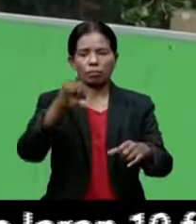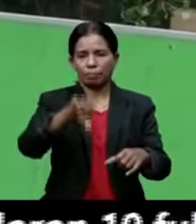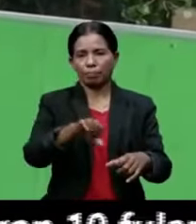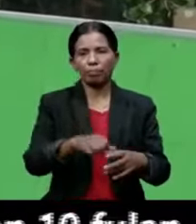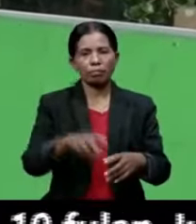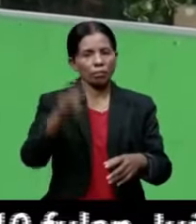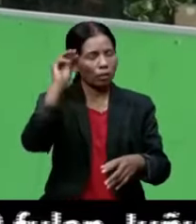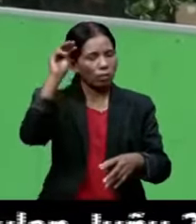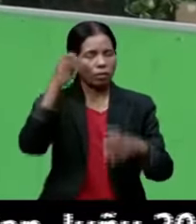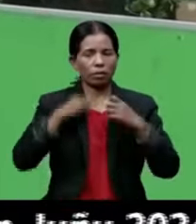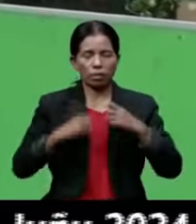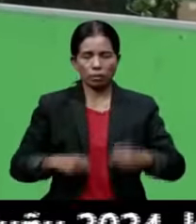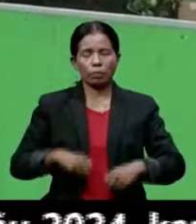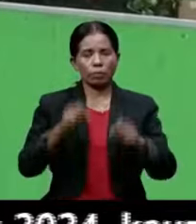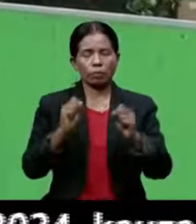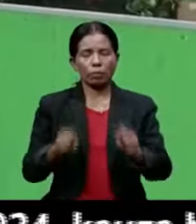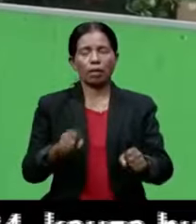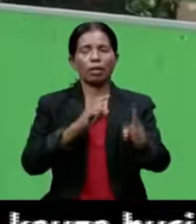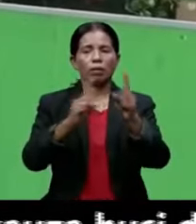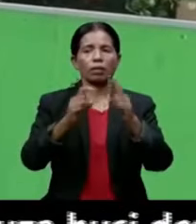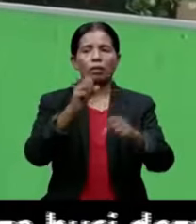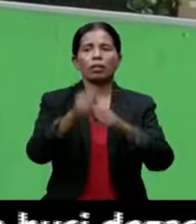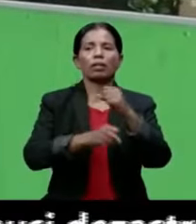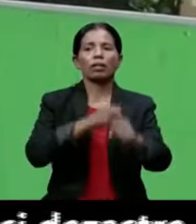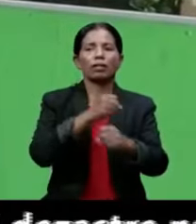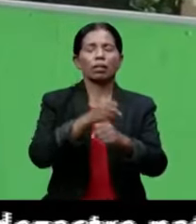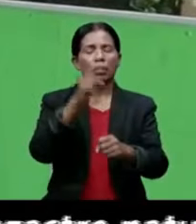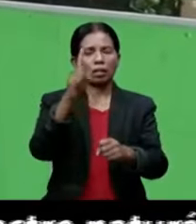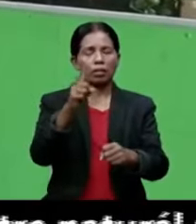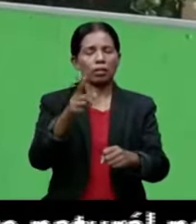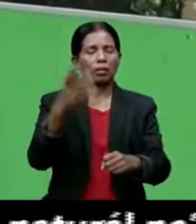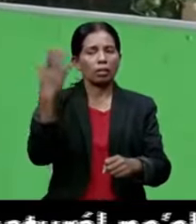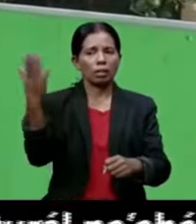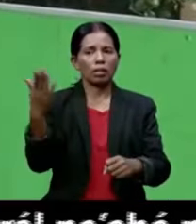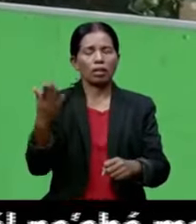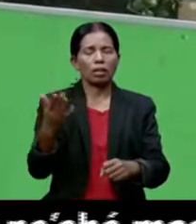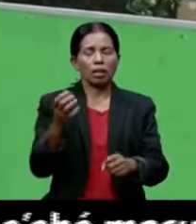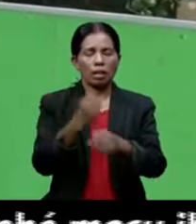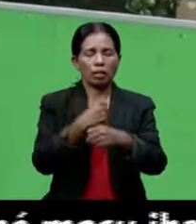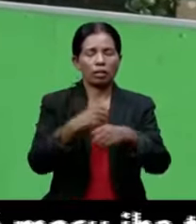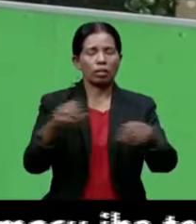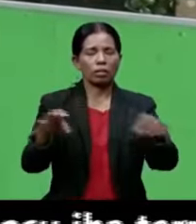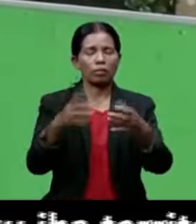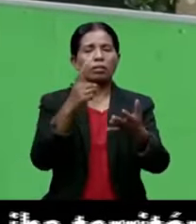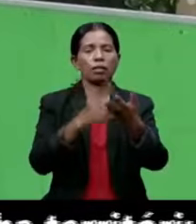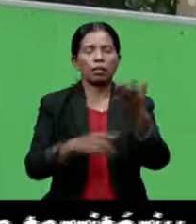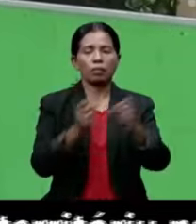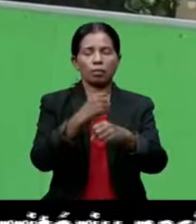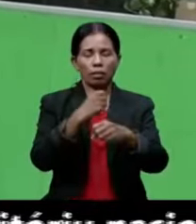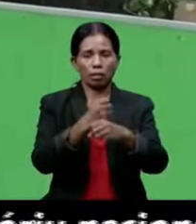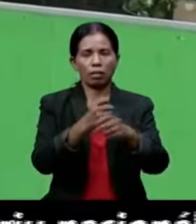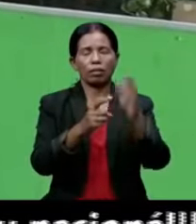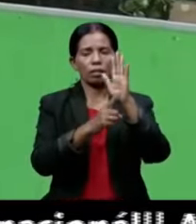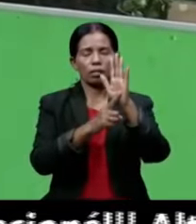ministro da Saúde, não me explica. Tinha ido na minha mandato, sair de Macalo, sair de Macadia, e o setor